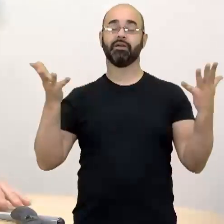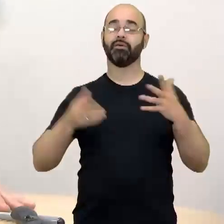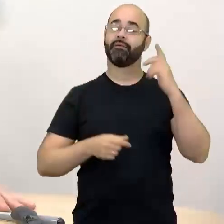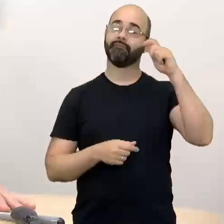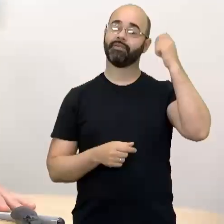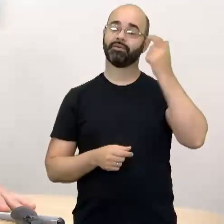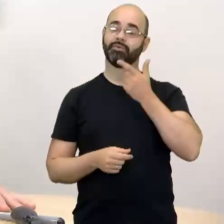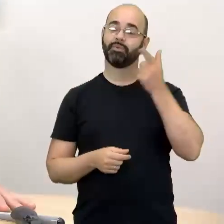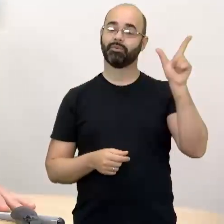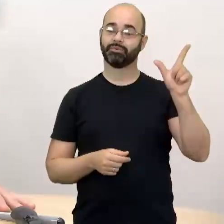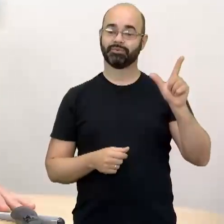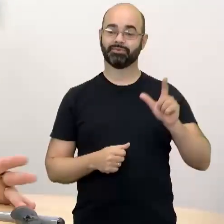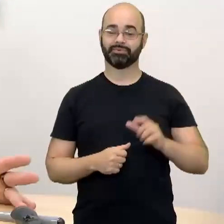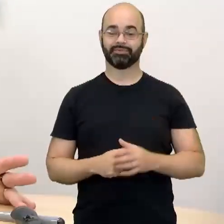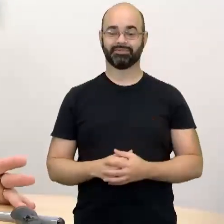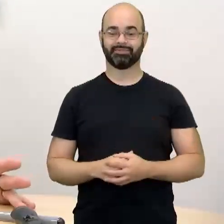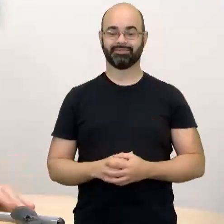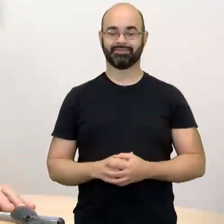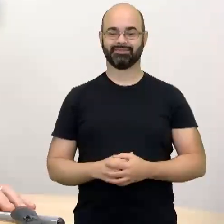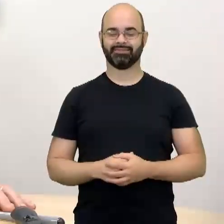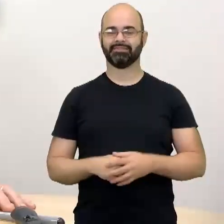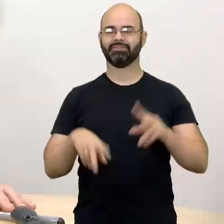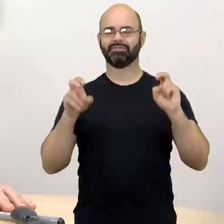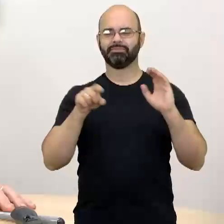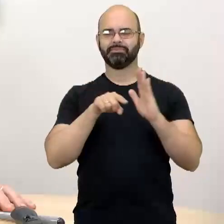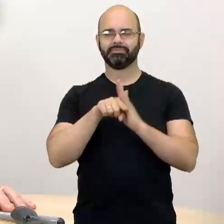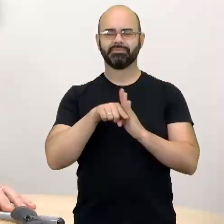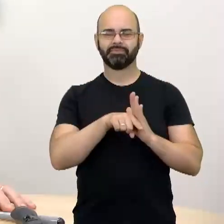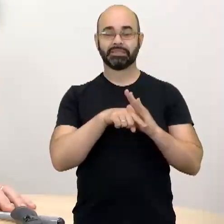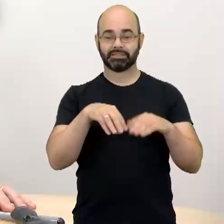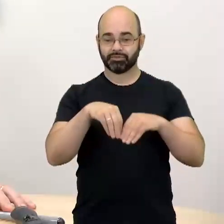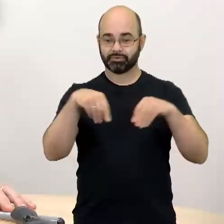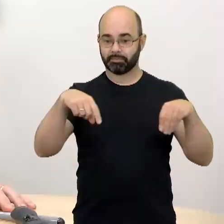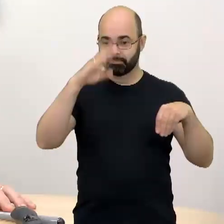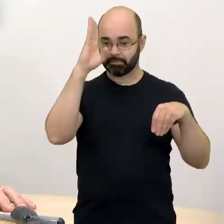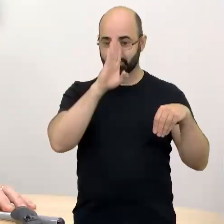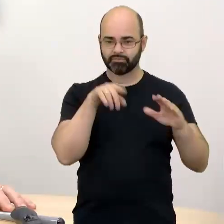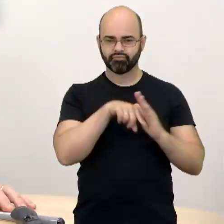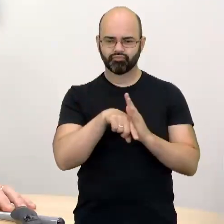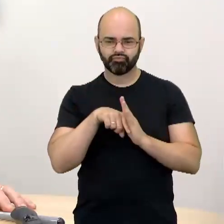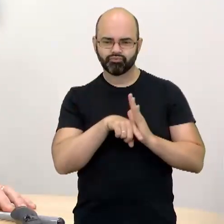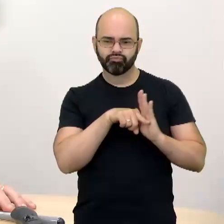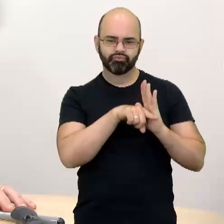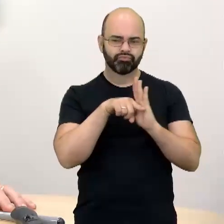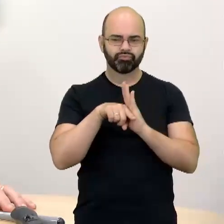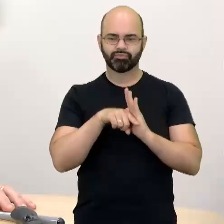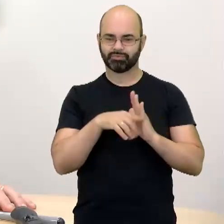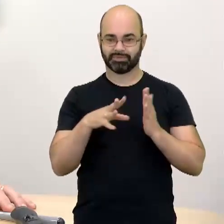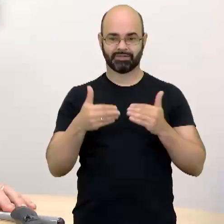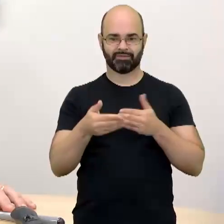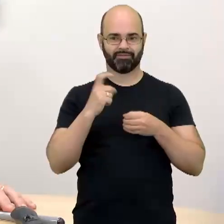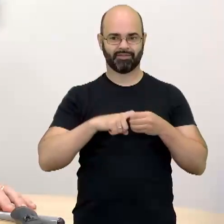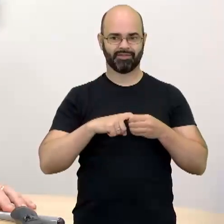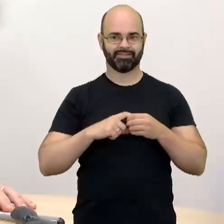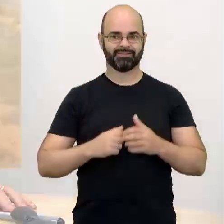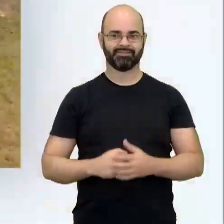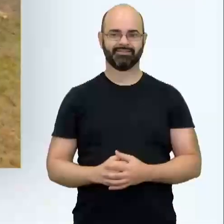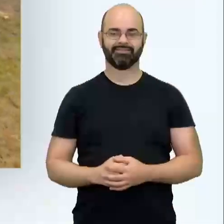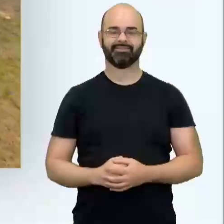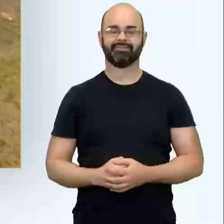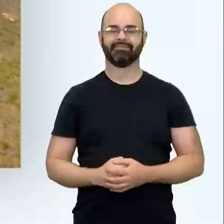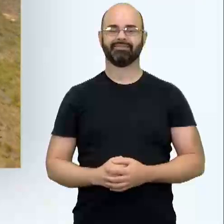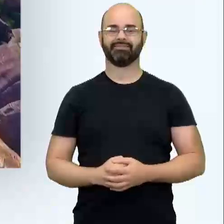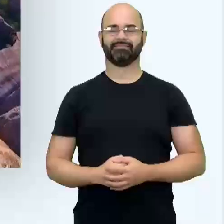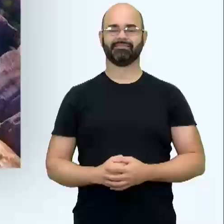outro vídeo que aí fala sobre uma pesquisa sobre solos brasileiros. Aí daqui a pouco nós retornamos. Até mais.